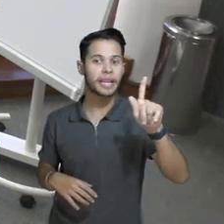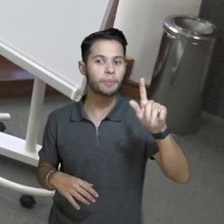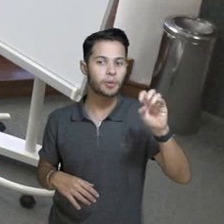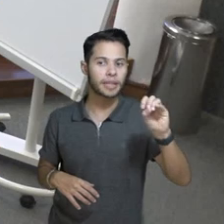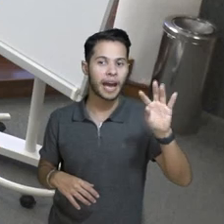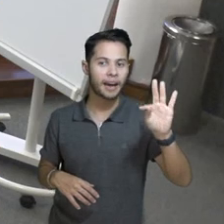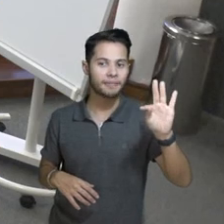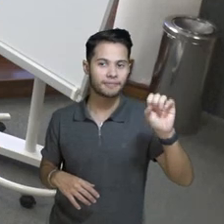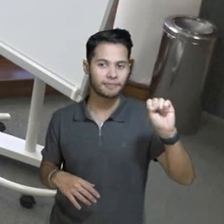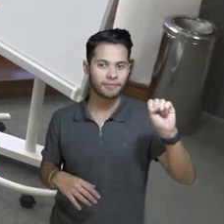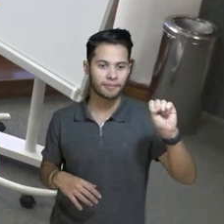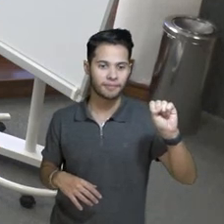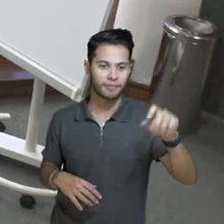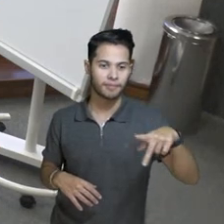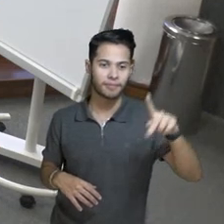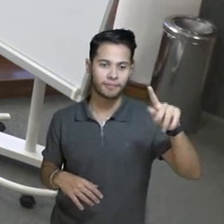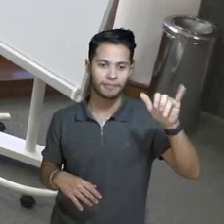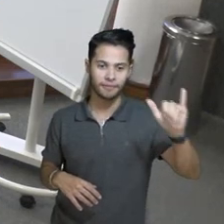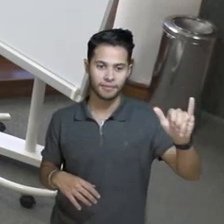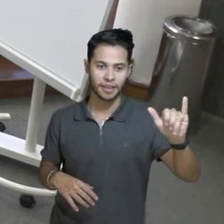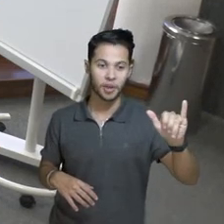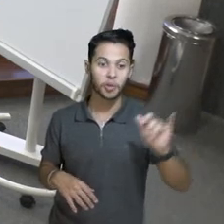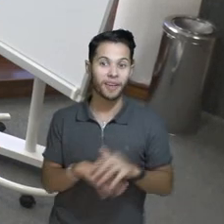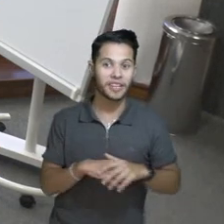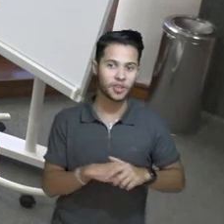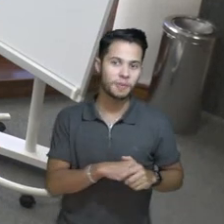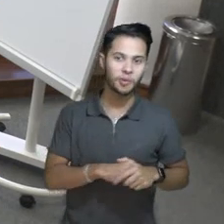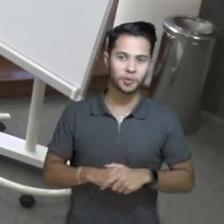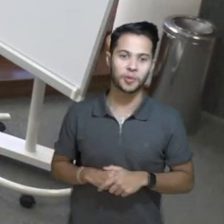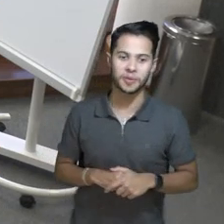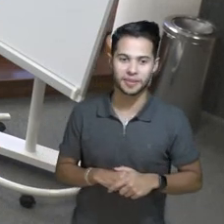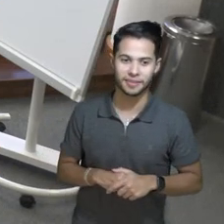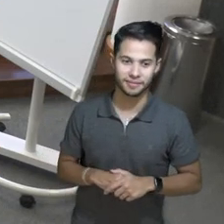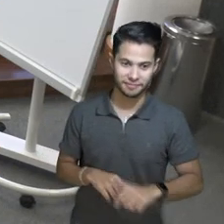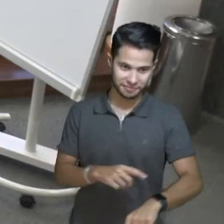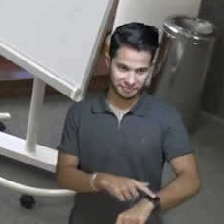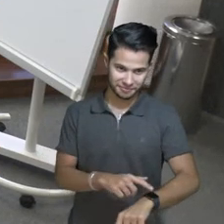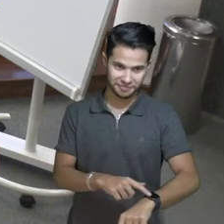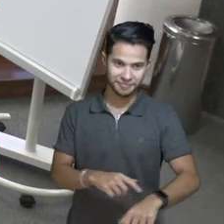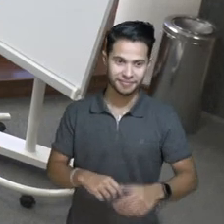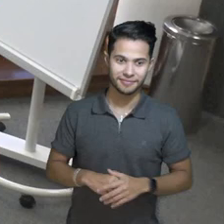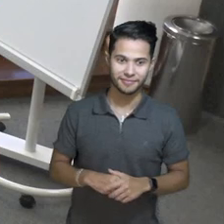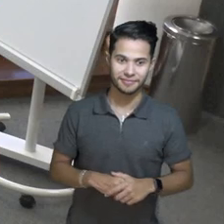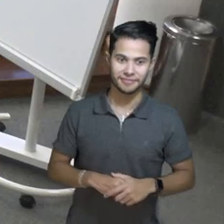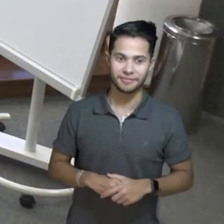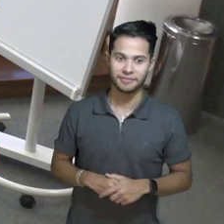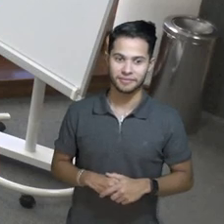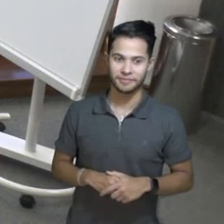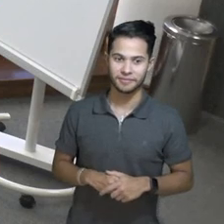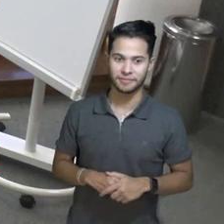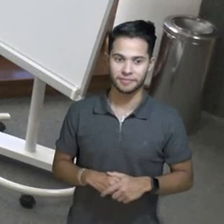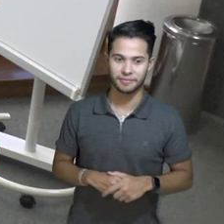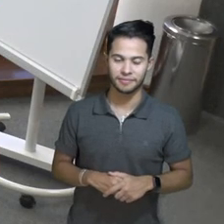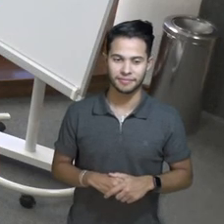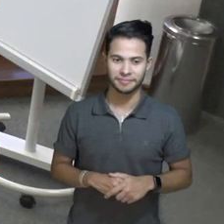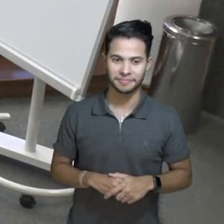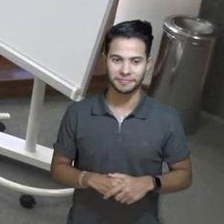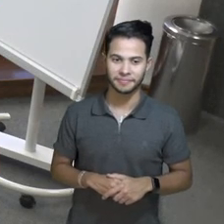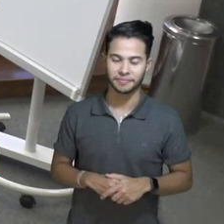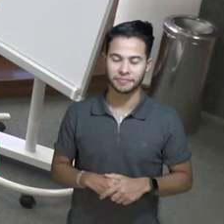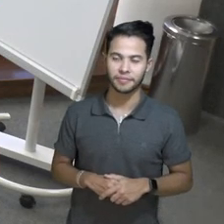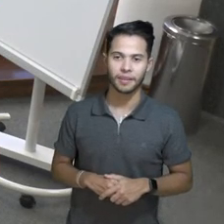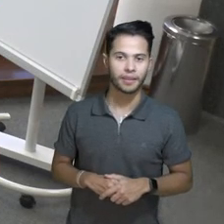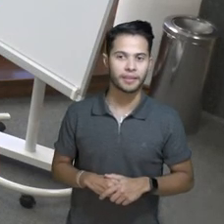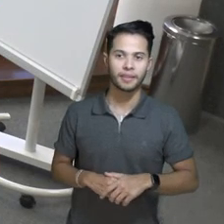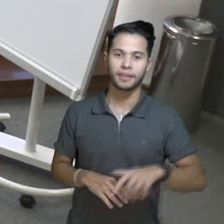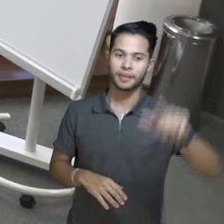o papel da cultura tem uma importância fenomenal na formação da criança ao